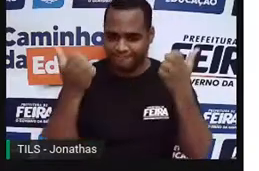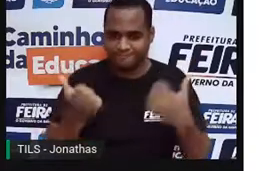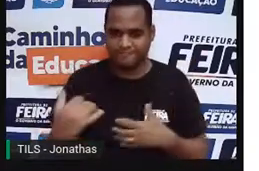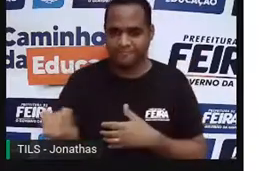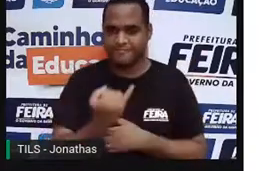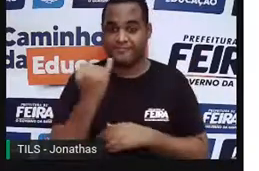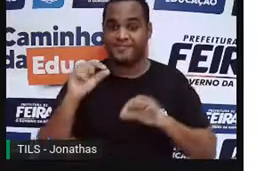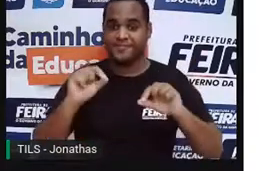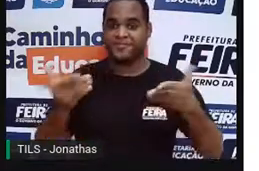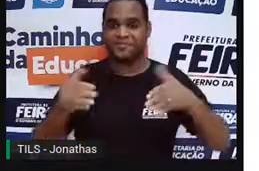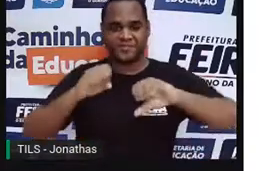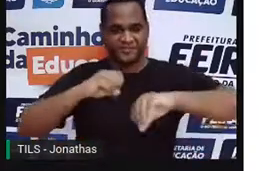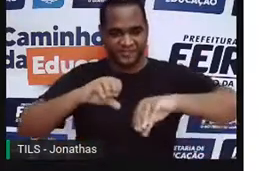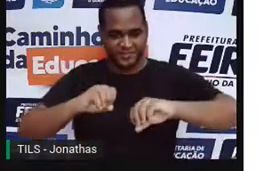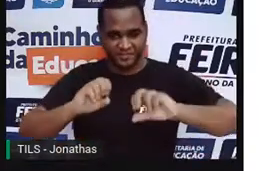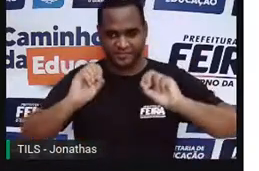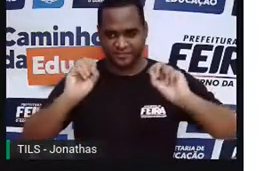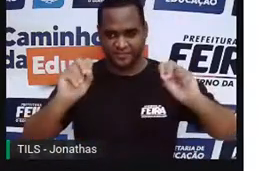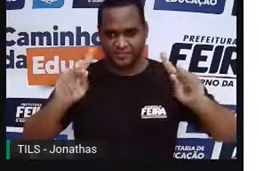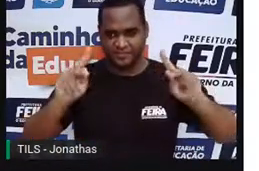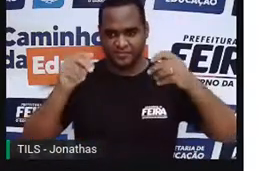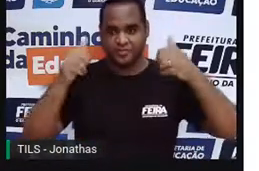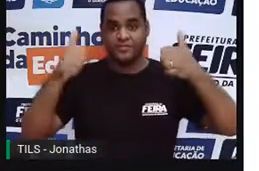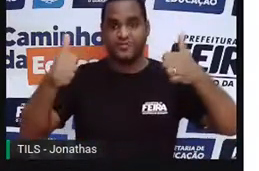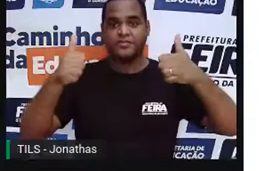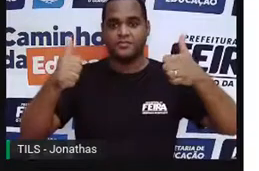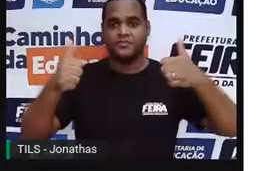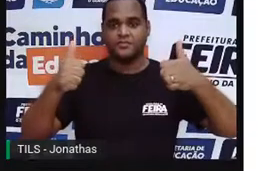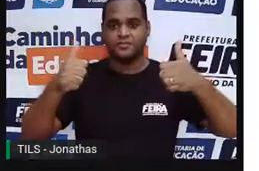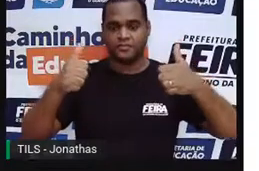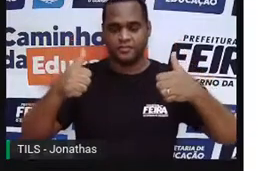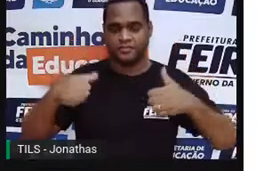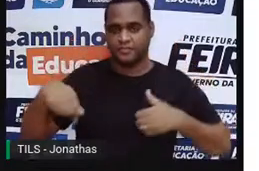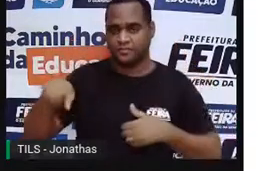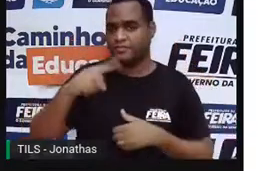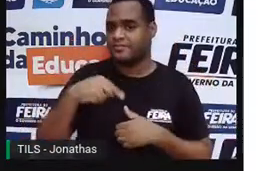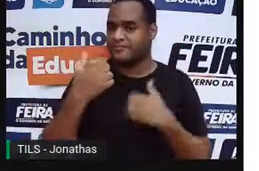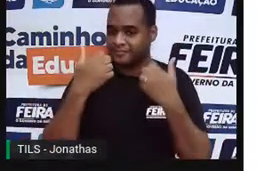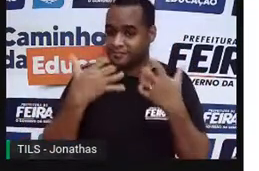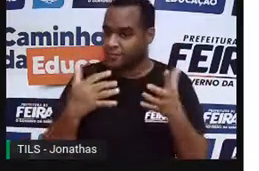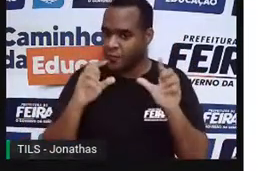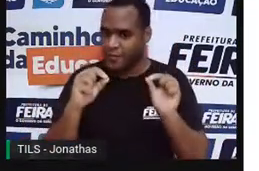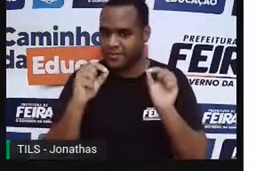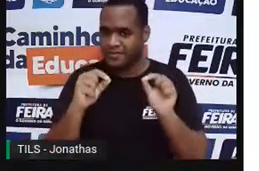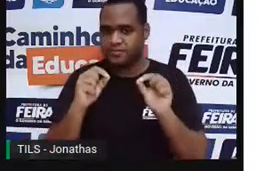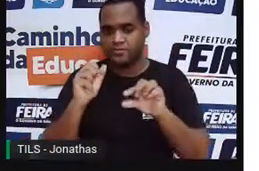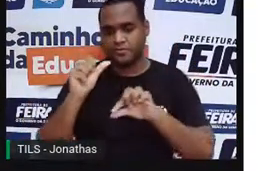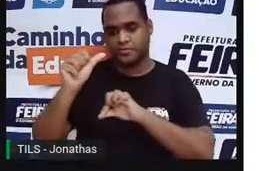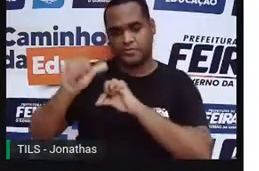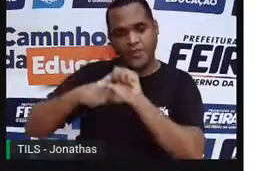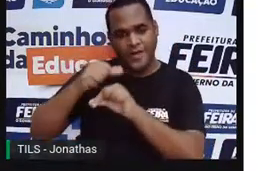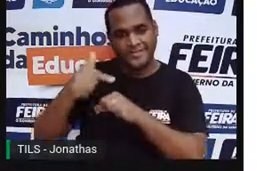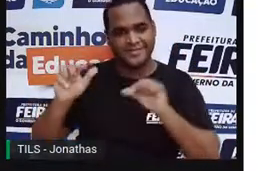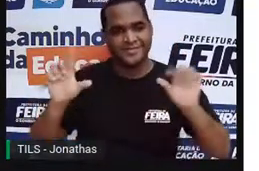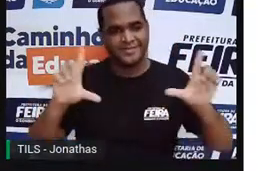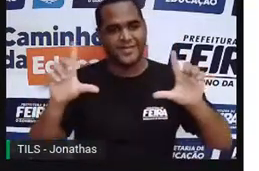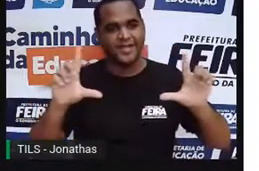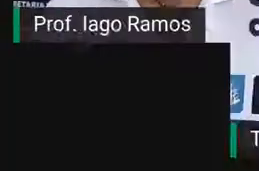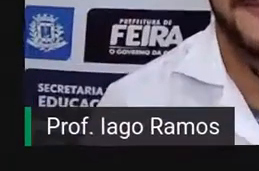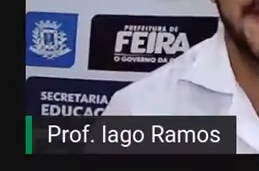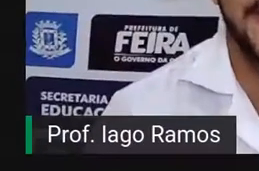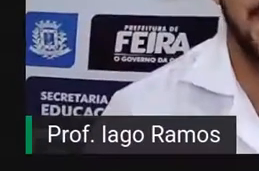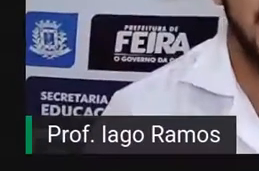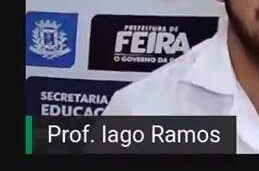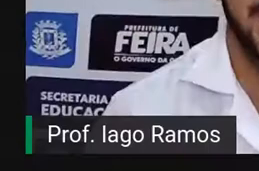nessa aula belezinha bom então que é que a gente faz a gente muda lá até lá para o nosso